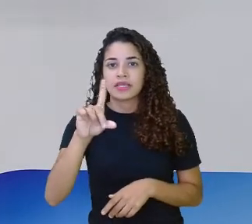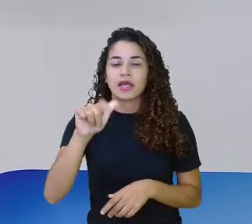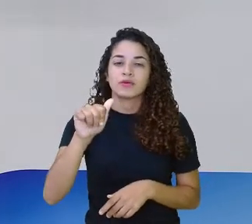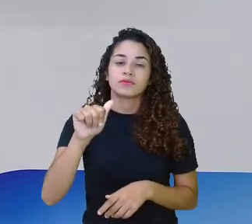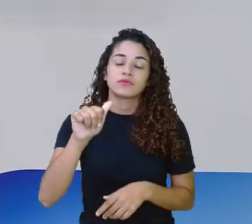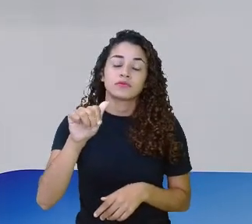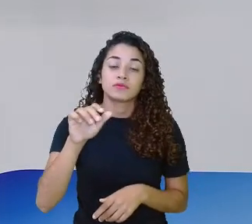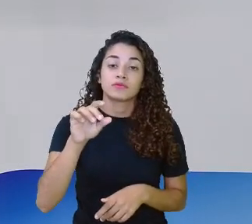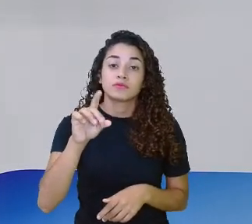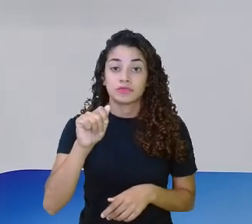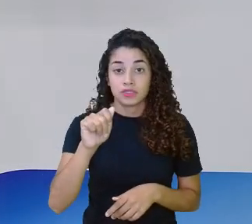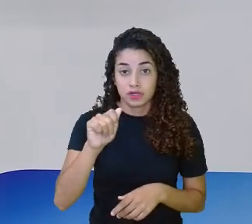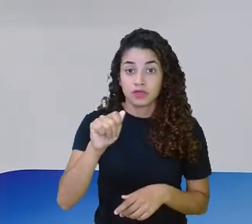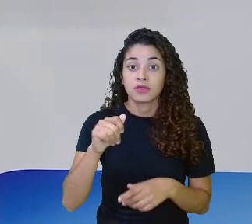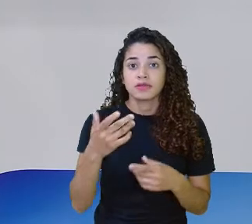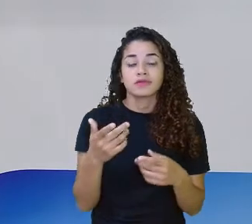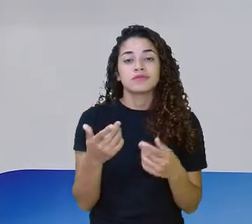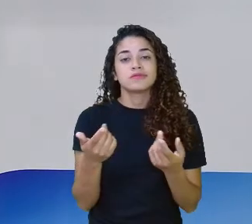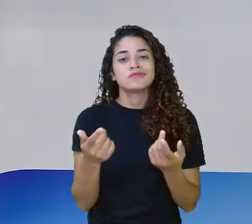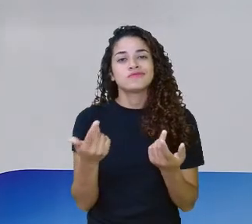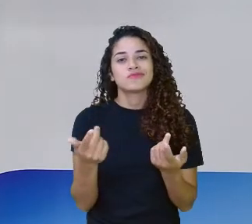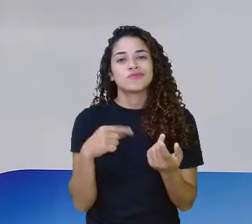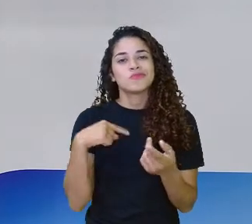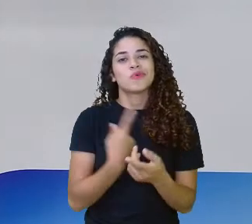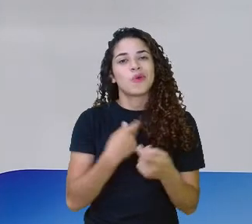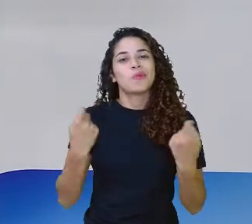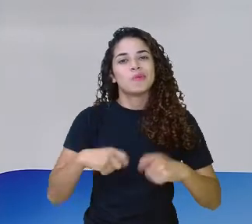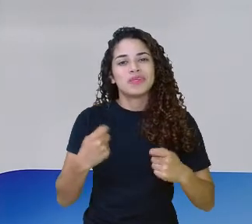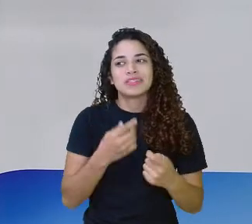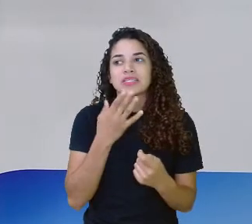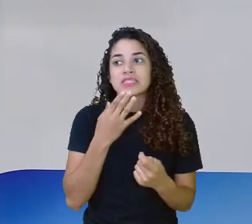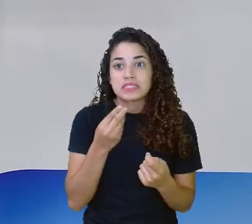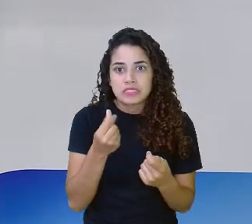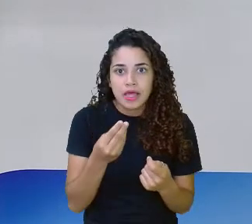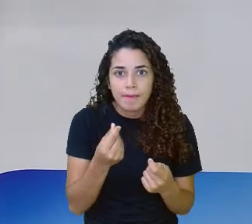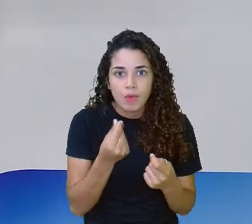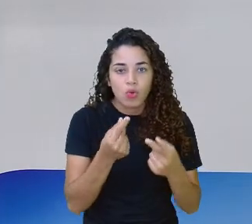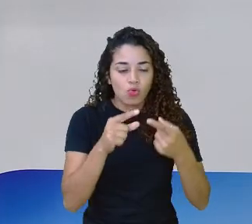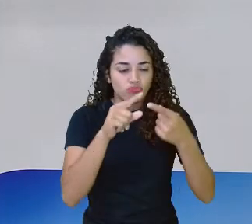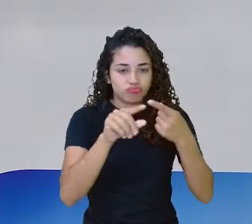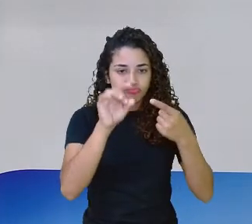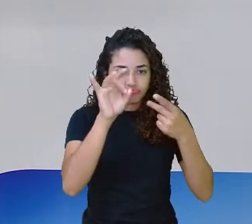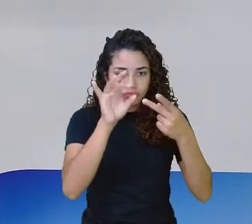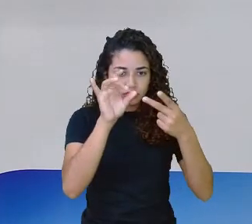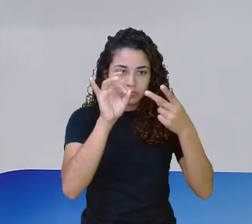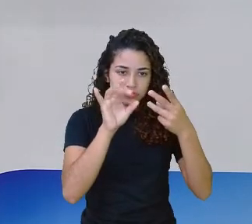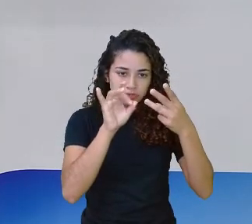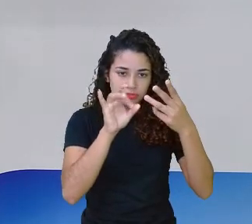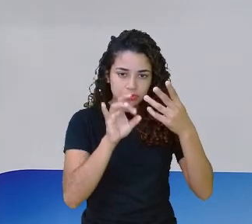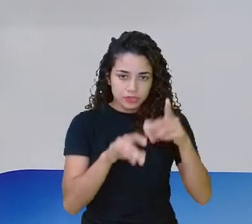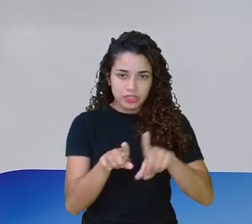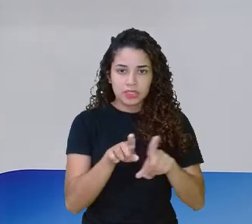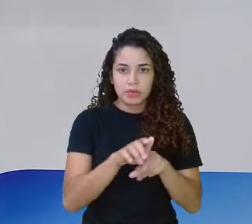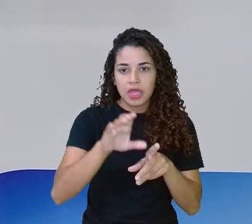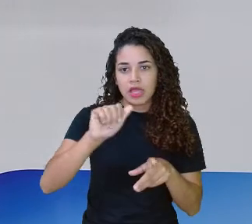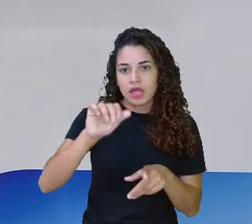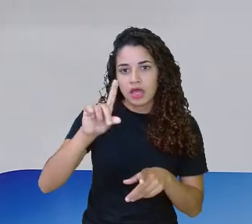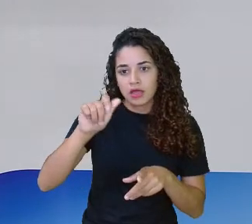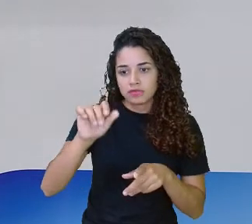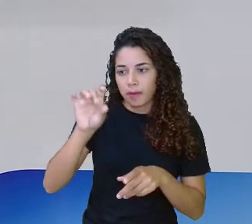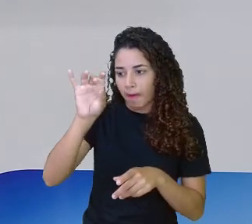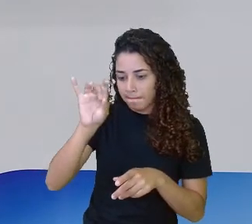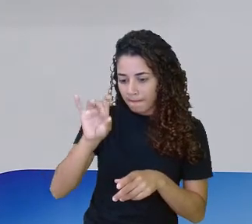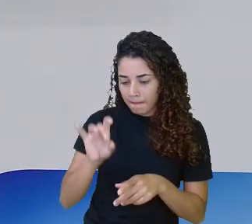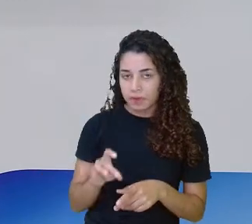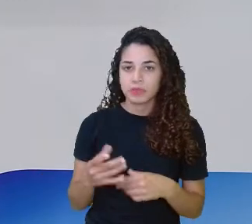exemplo, a gente teria que fazer sabor por sabor, calda por calda. Daria mais